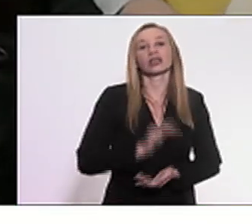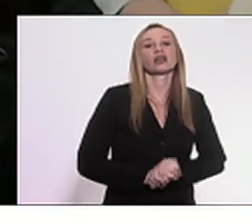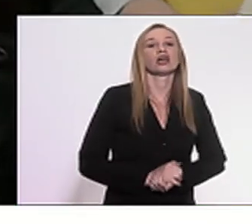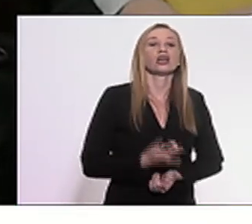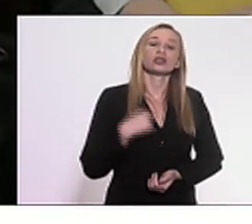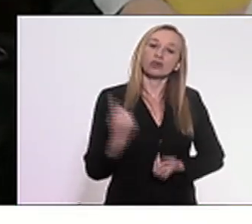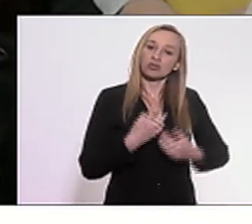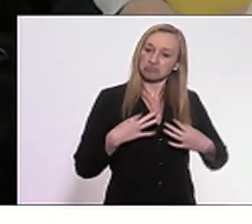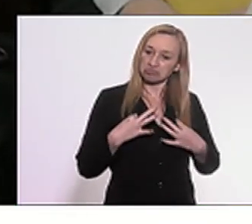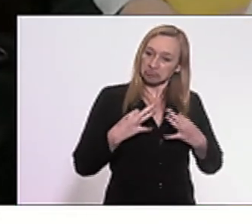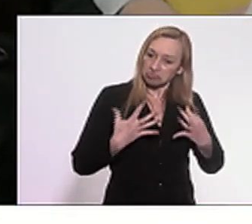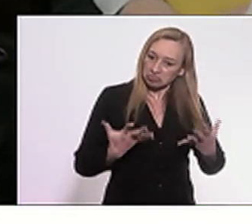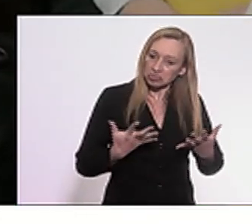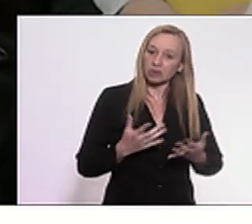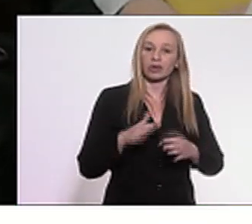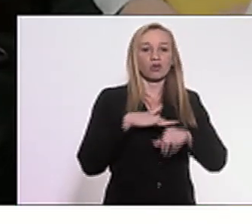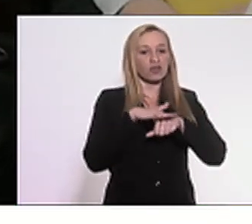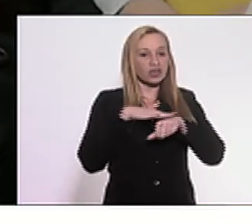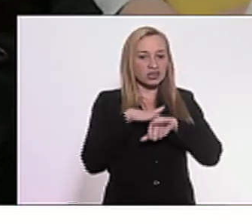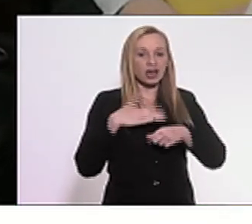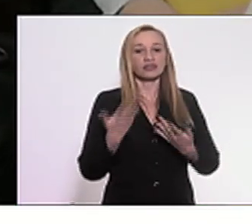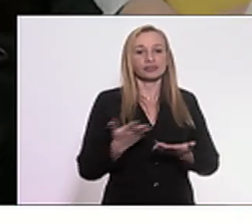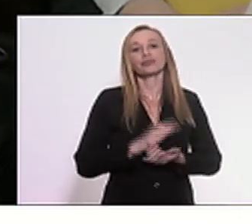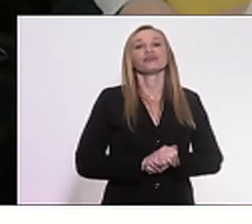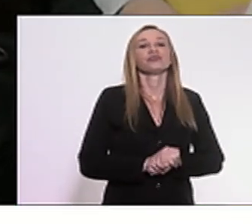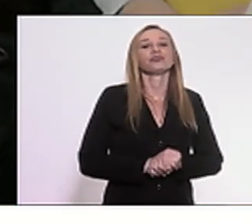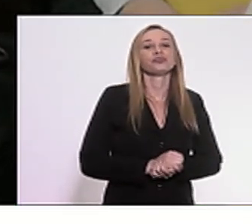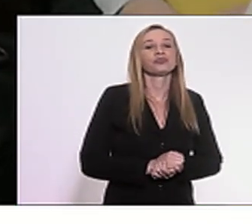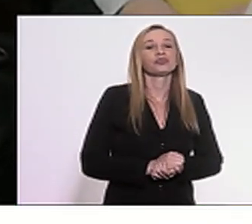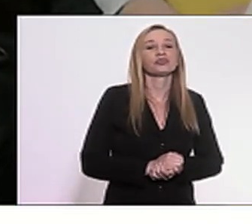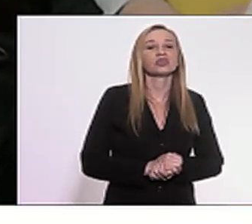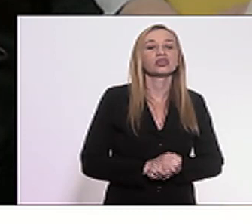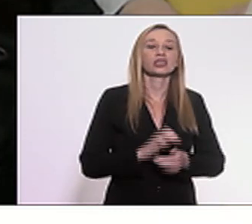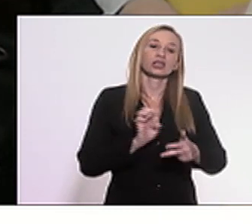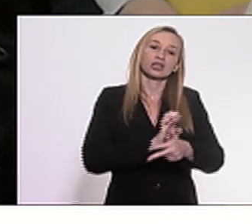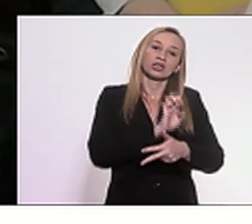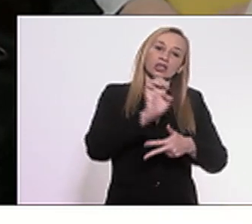para conversar e ver, porque são peculiaridades, né? Existe o